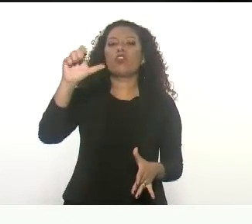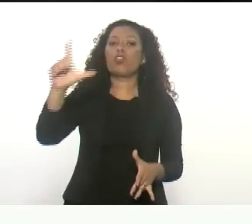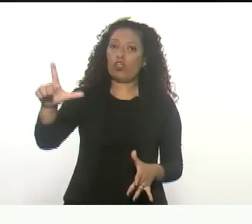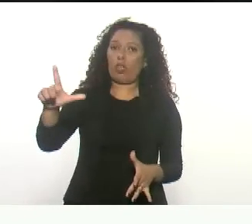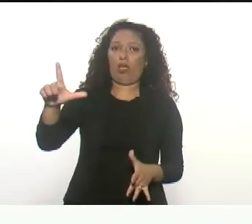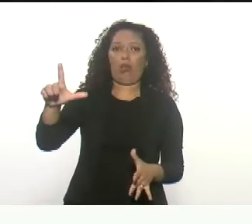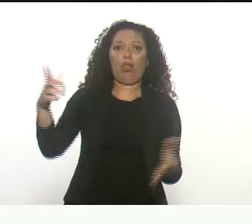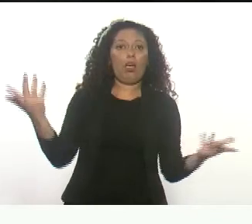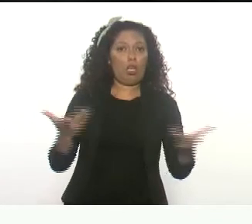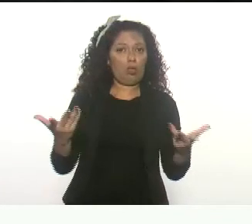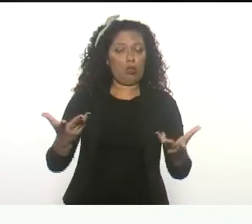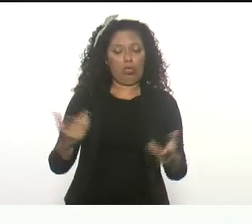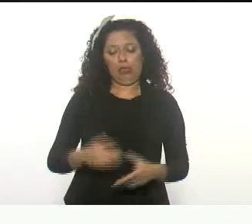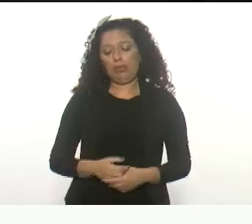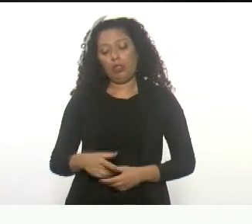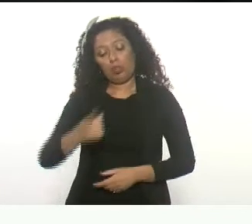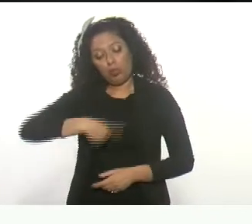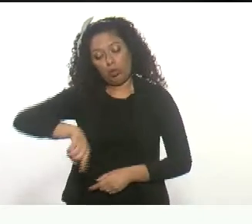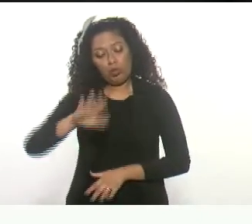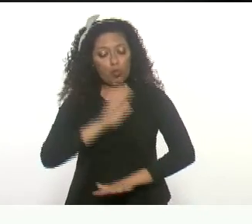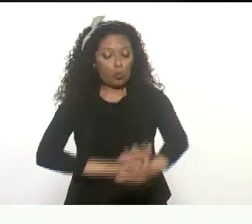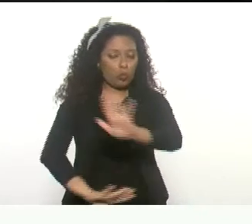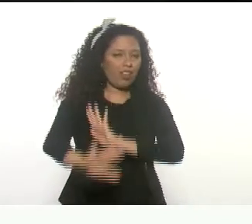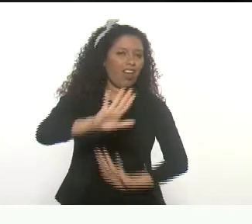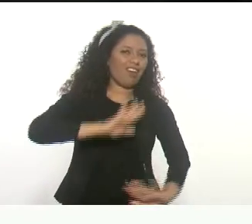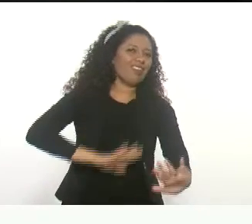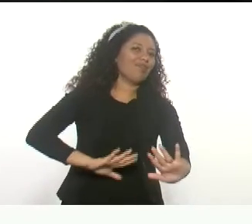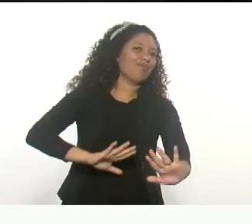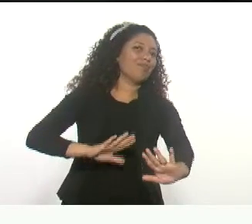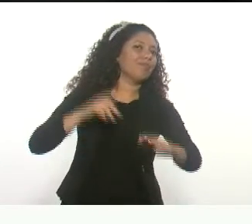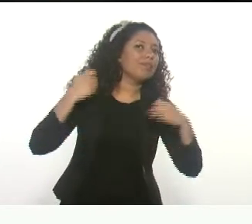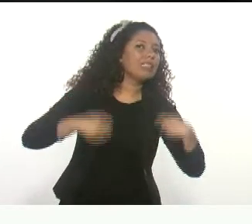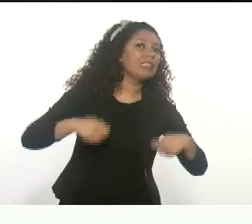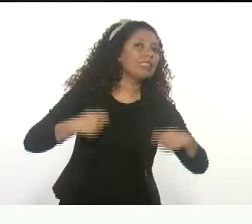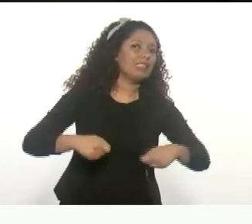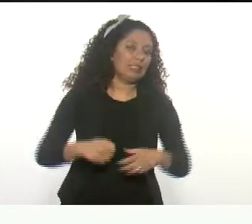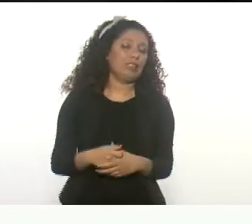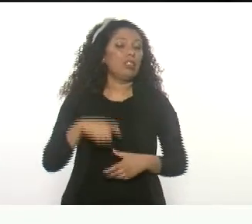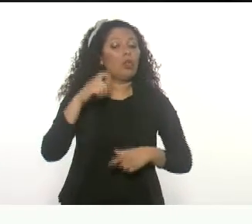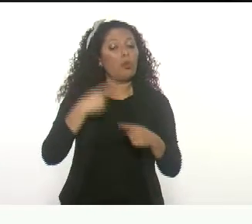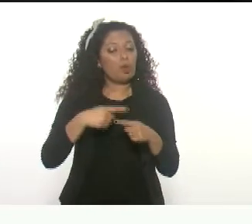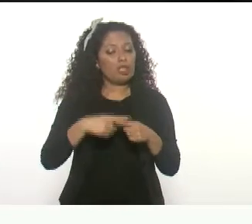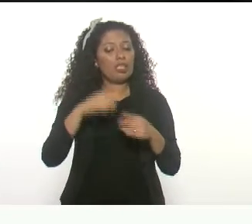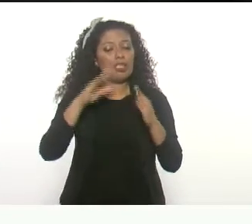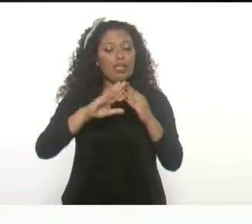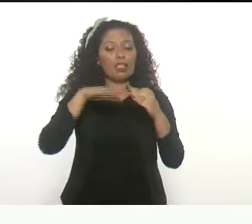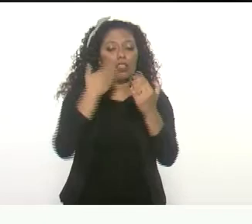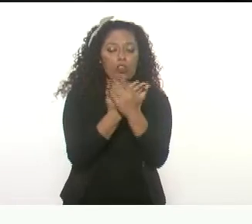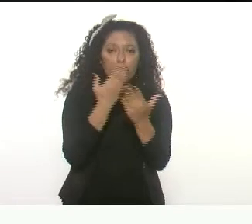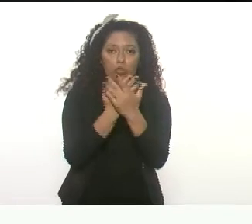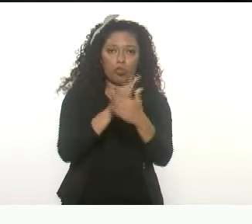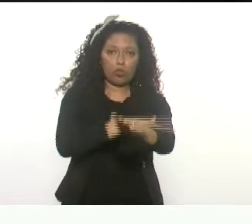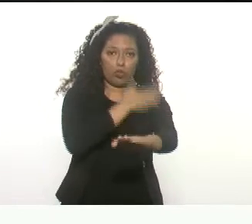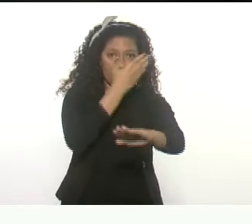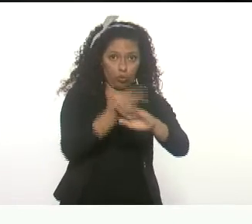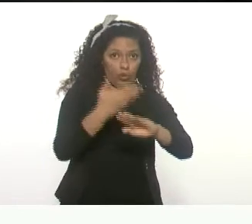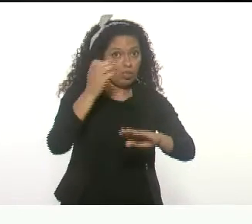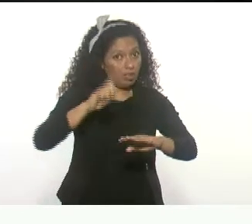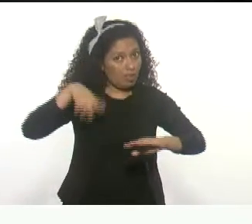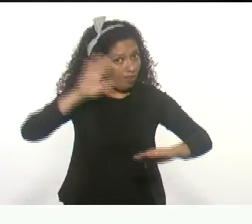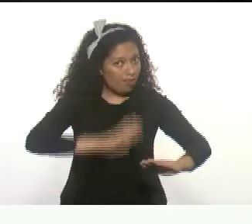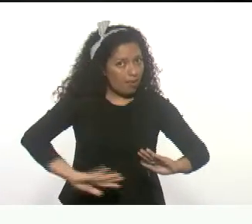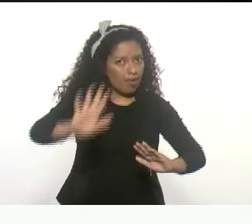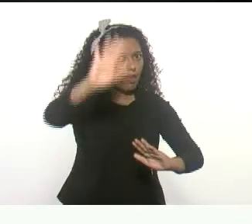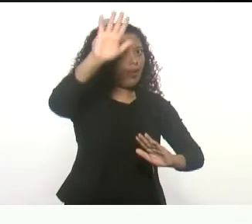precisa ter muito cuidado antes de implementar algo que é tão caro, sem ter certeza se a gente vai conseguir